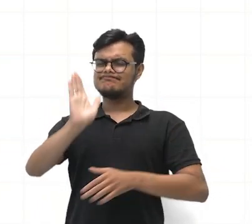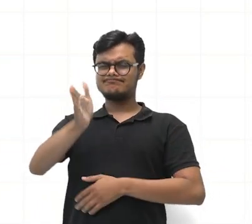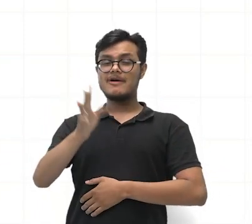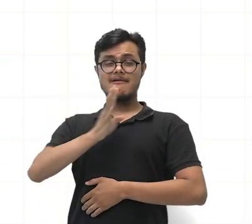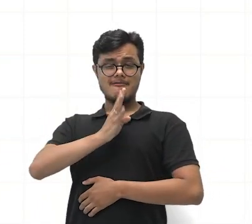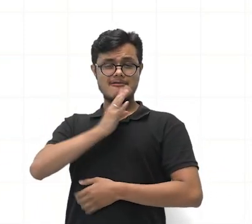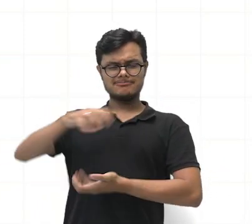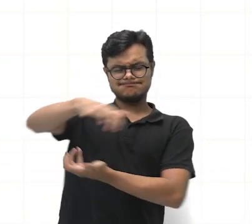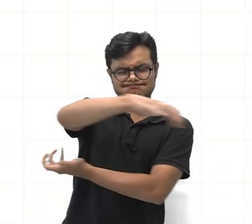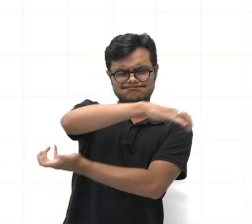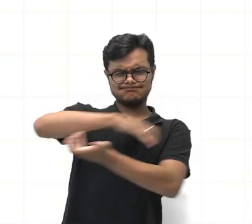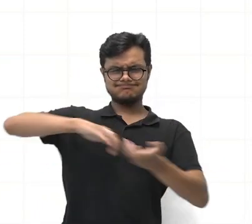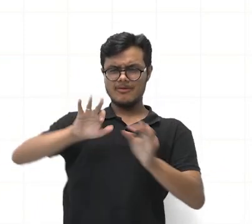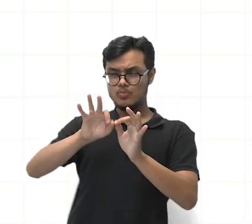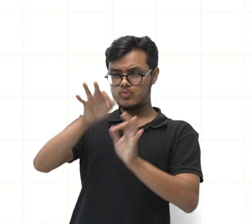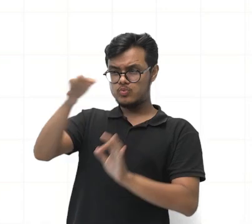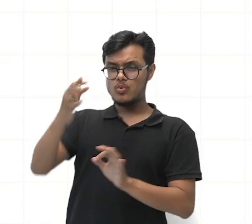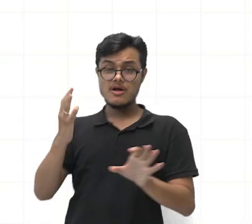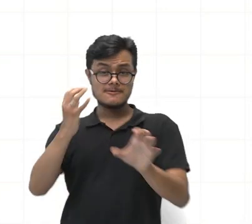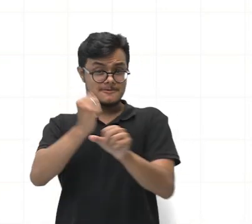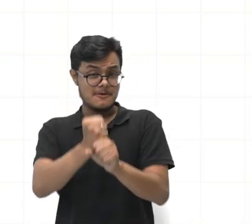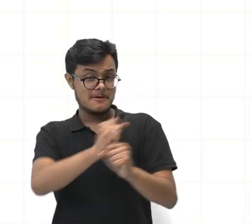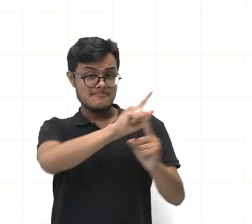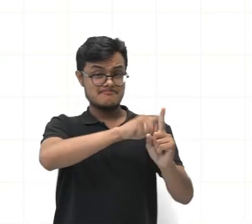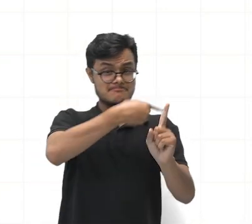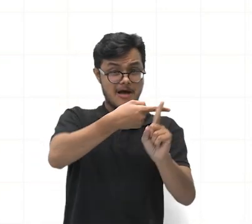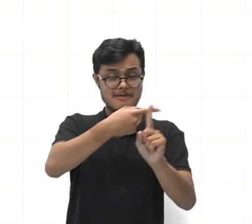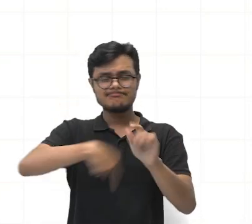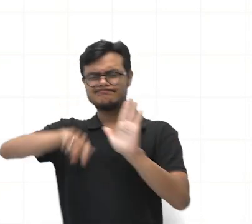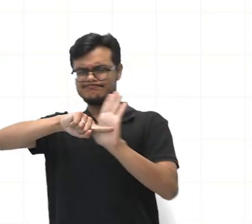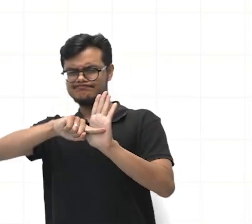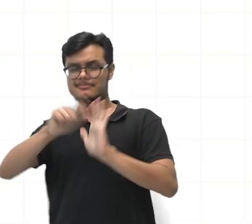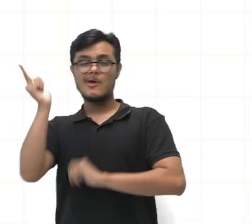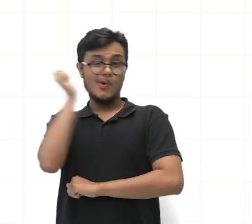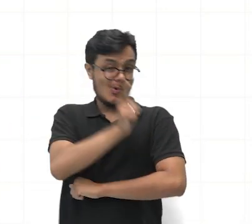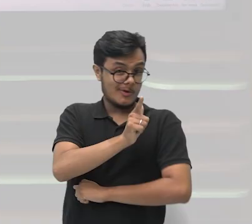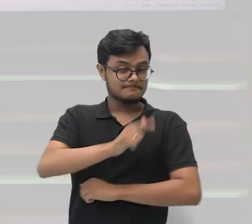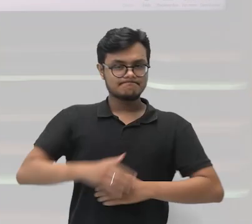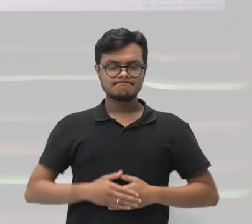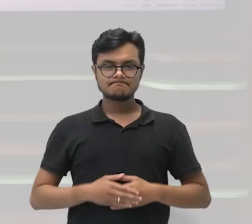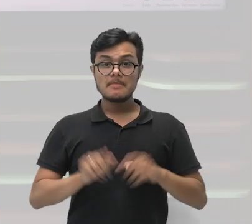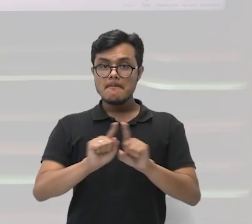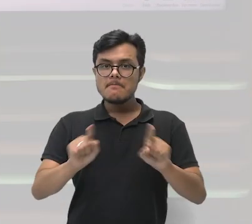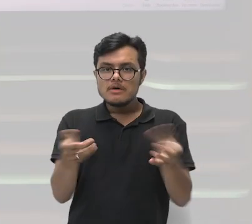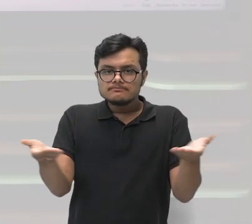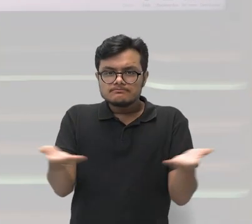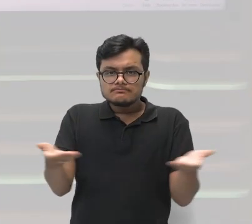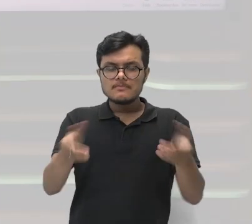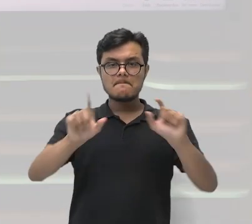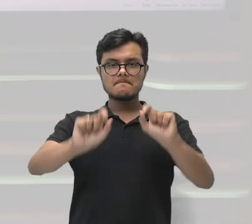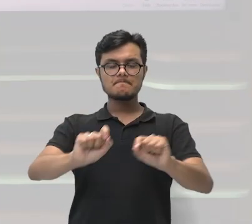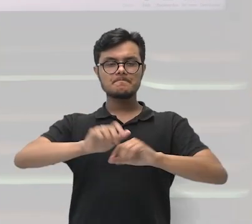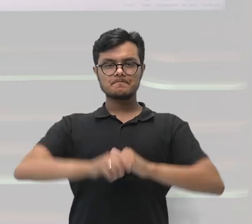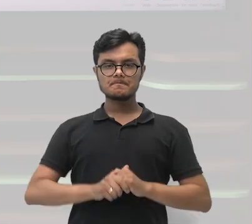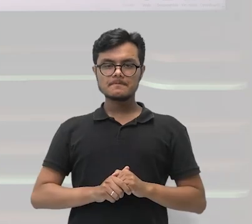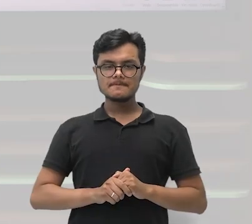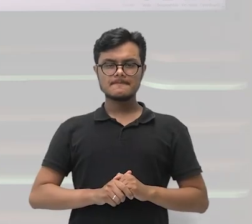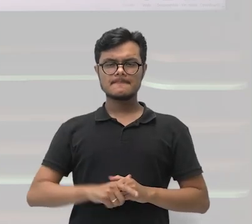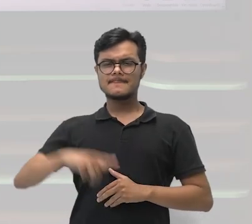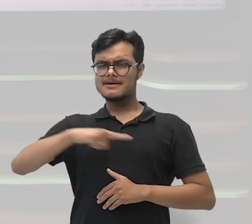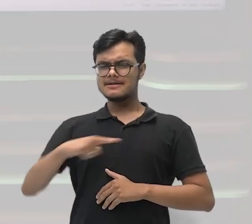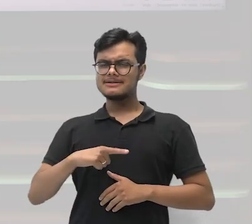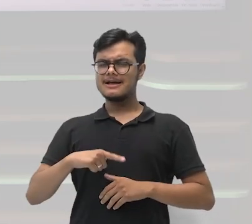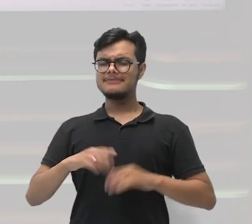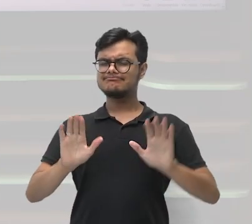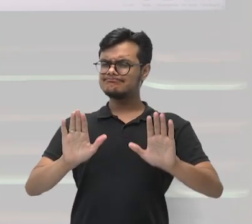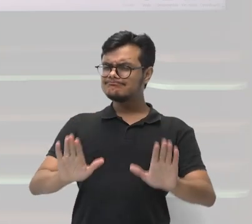Cosmo, fizemos os cálculos aí da nossa nave espacial, com a nossa nave espacial. Agora, olha só, nós vamos fazer, tem aqui mais uma situação, problema,